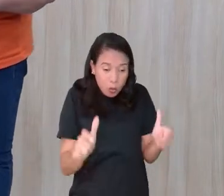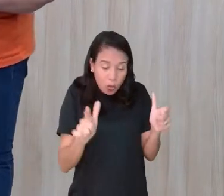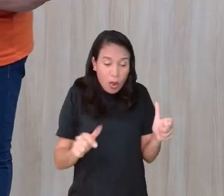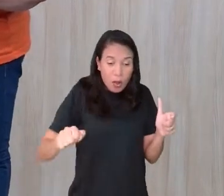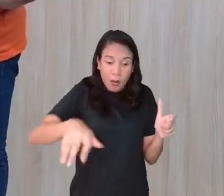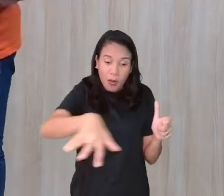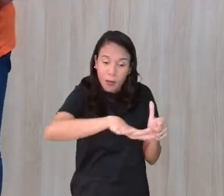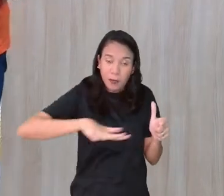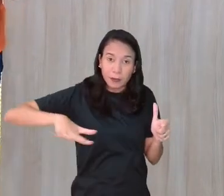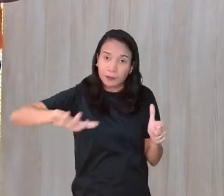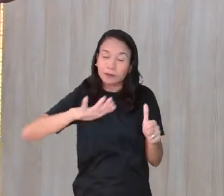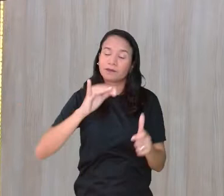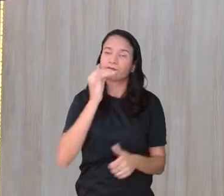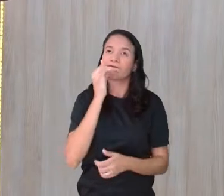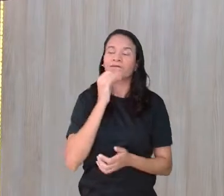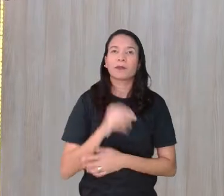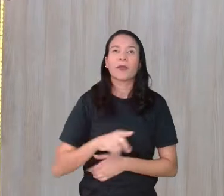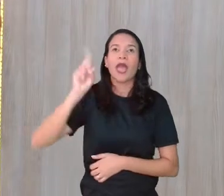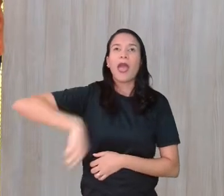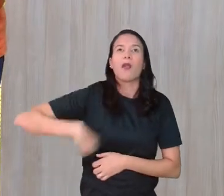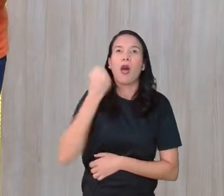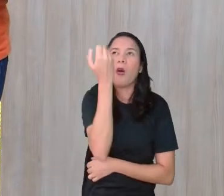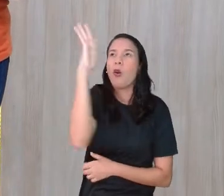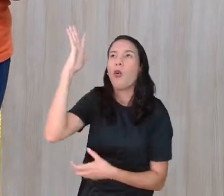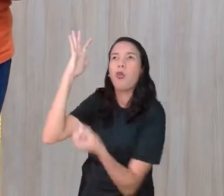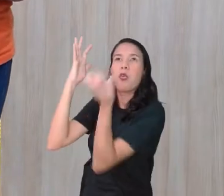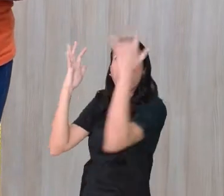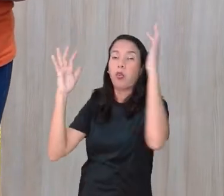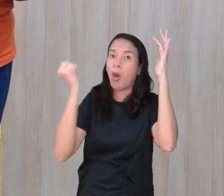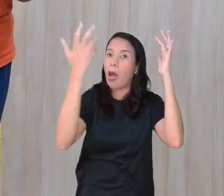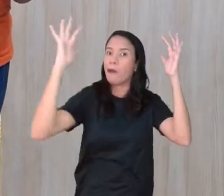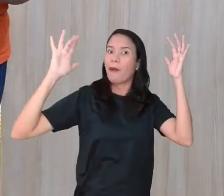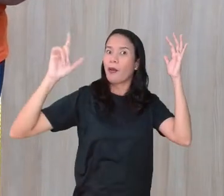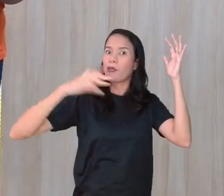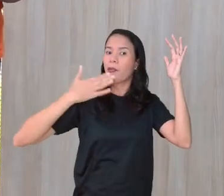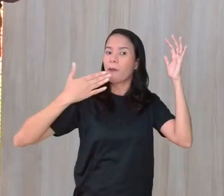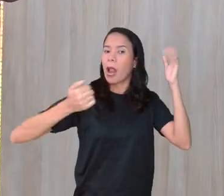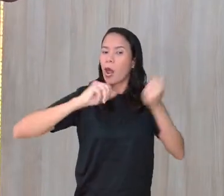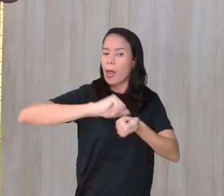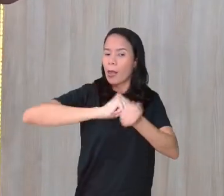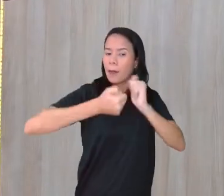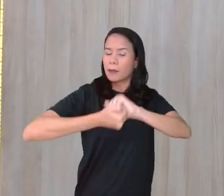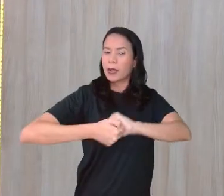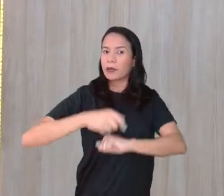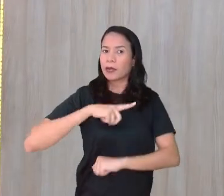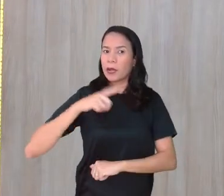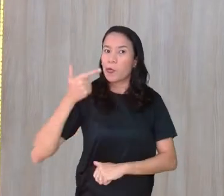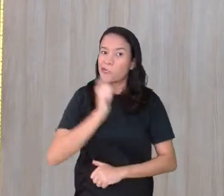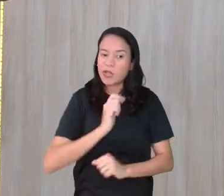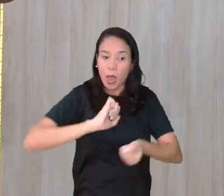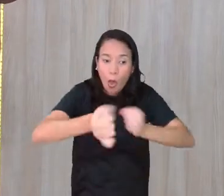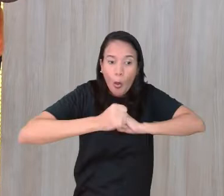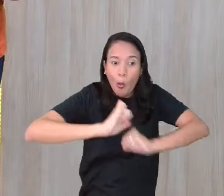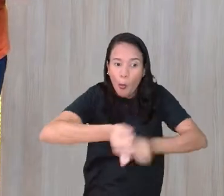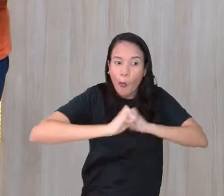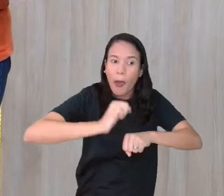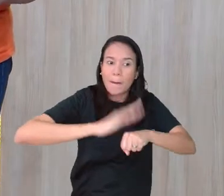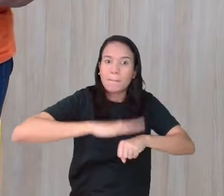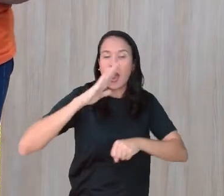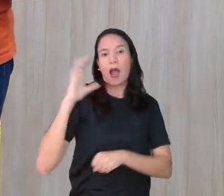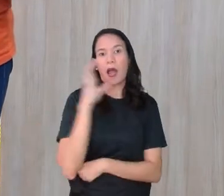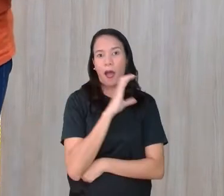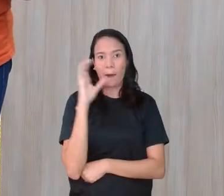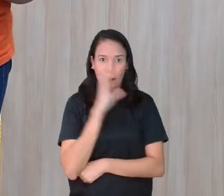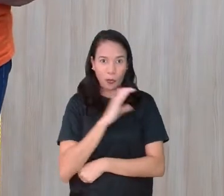Exemplo, se é numa selva, o mais adaptado vai ser aquele que correr mais. Eu estou falando